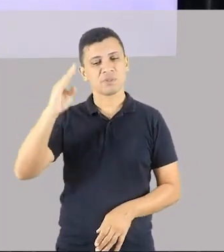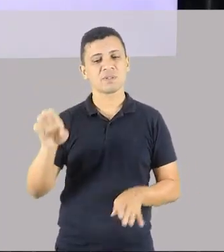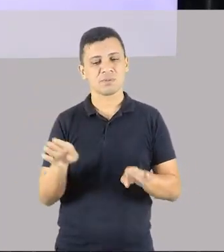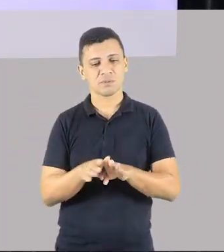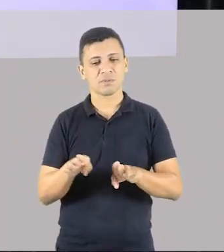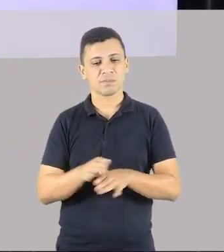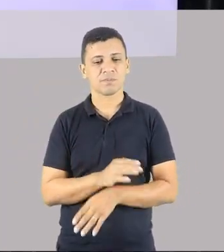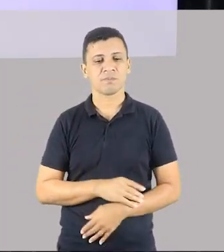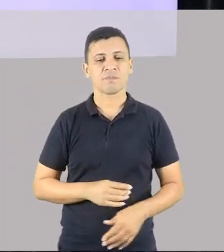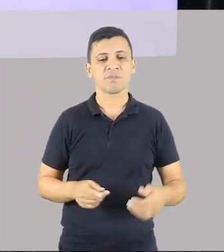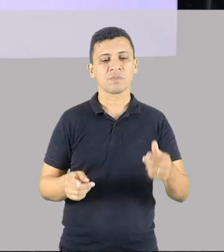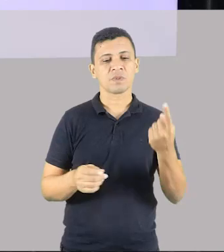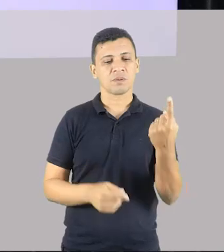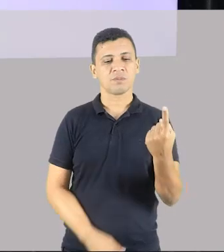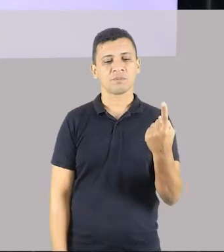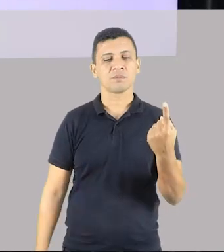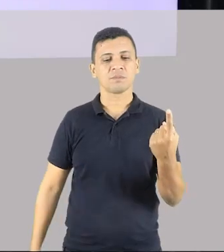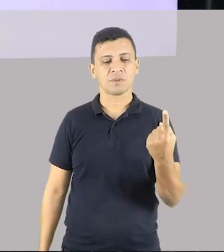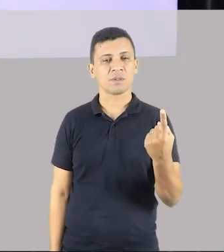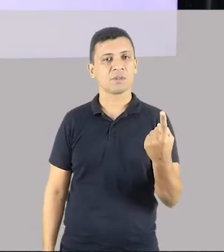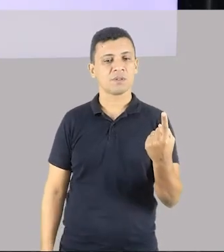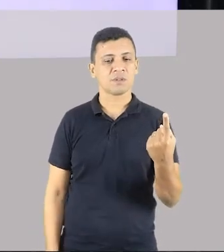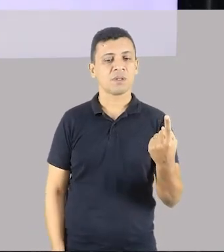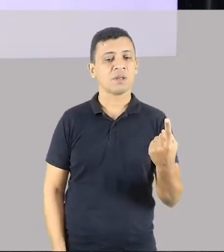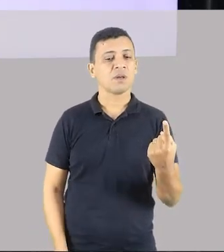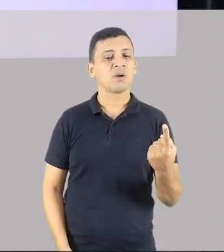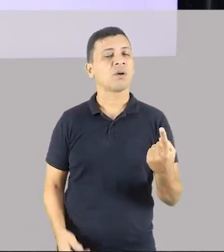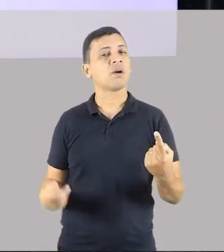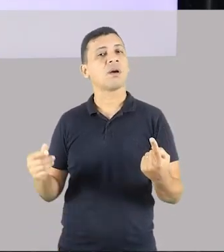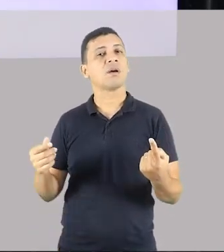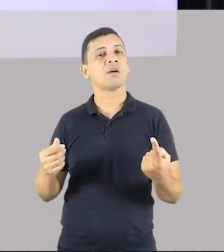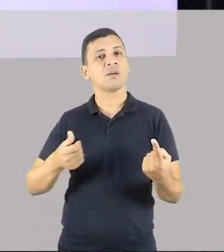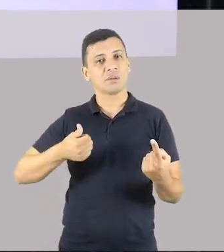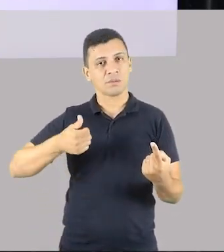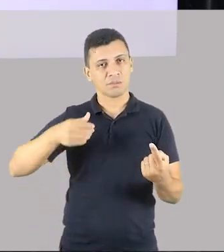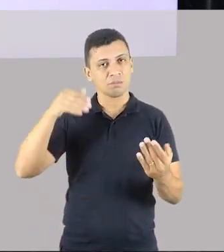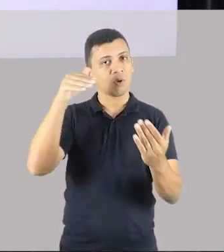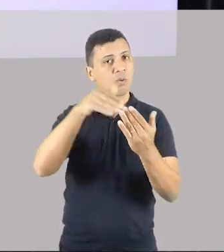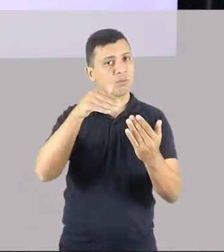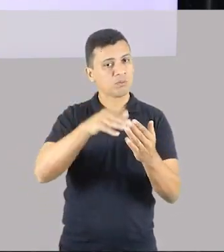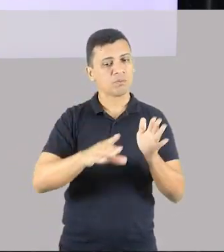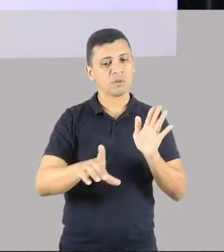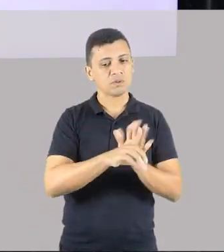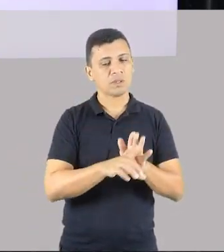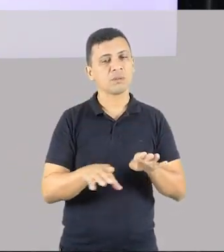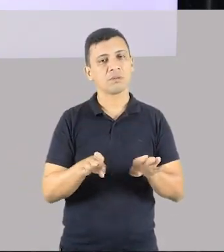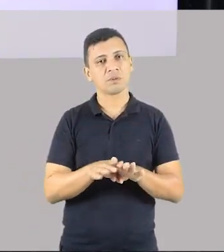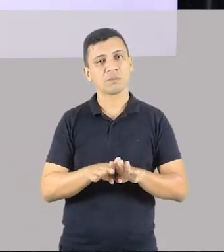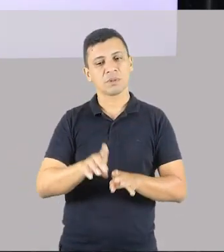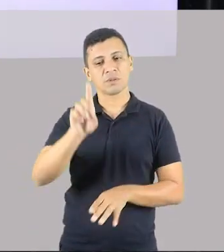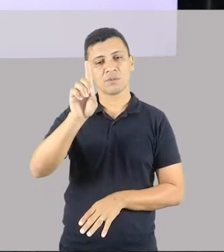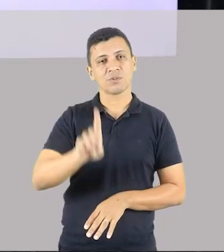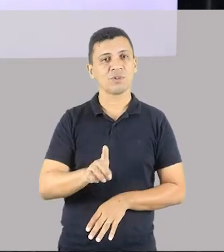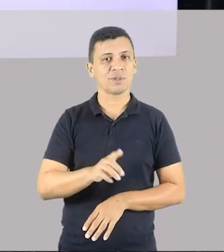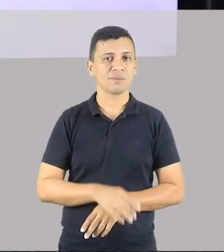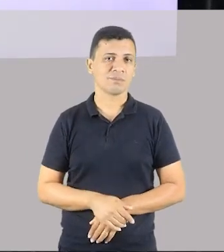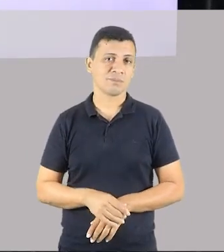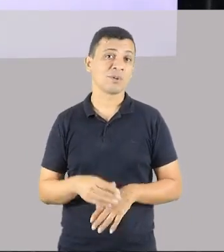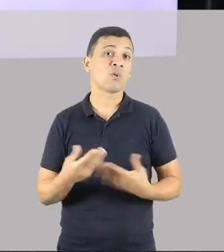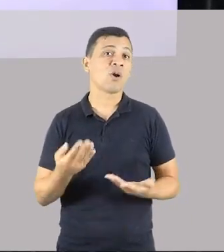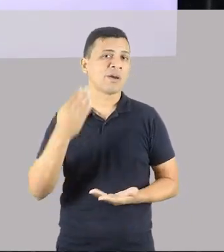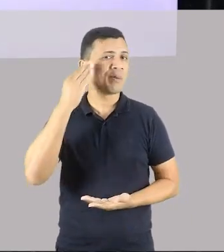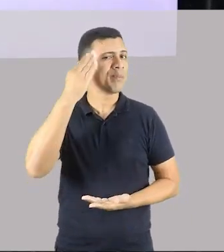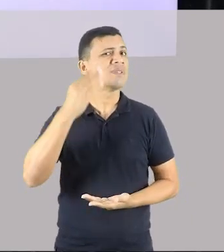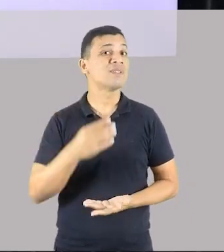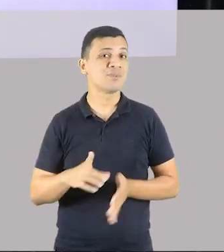alguns outros. Inciso primeiro, atuação conforme a lei e conforme o direito. Estou falando, é claro, do